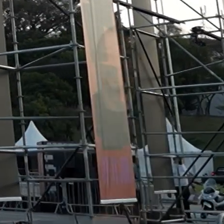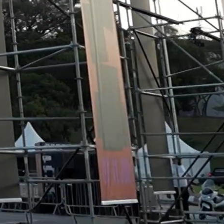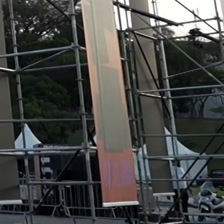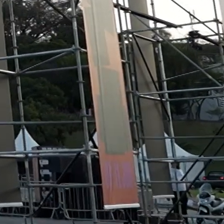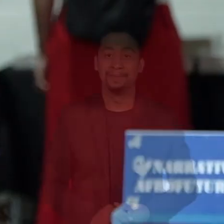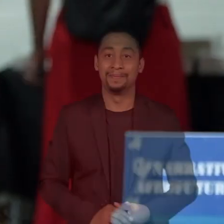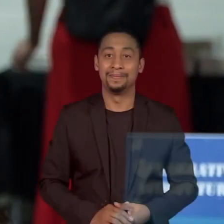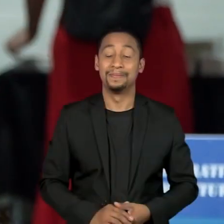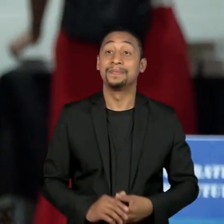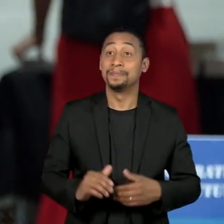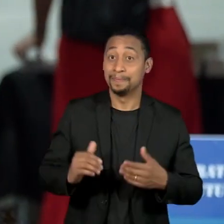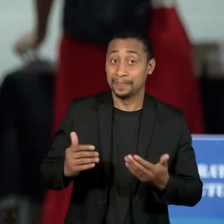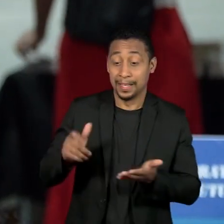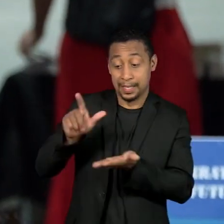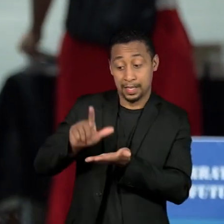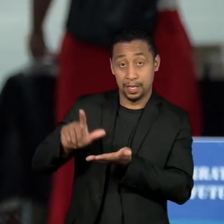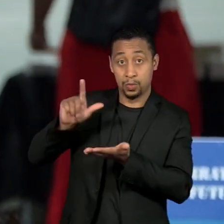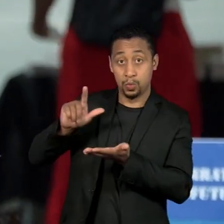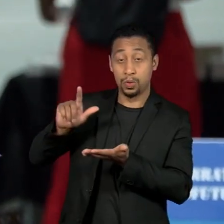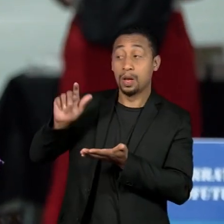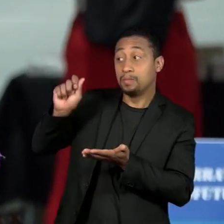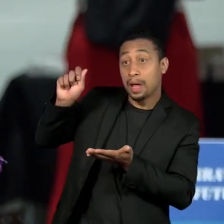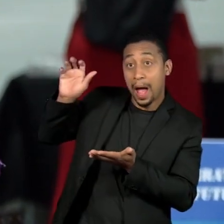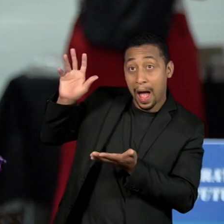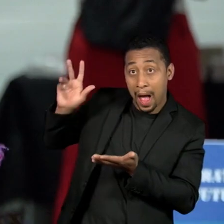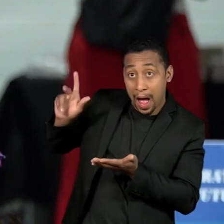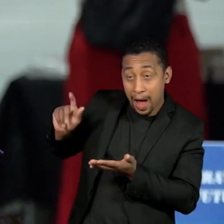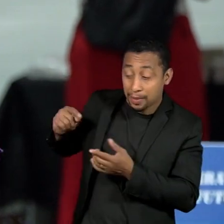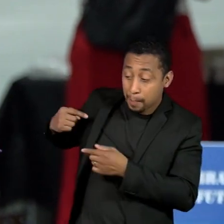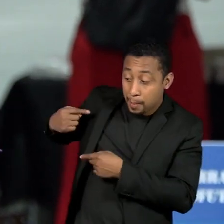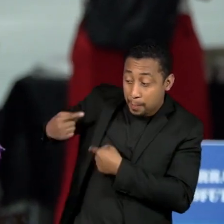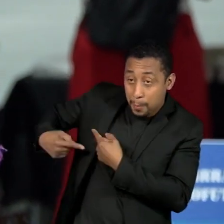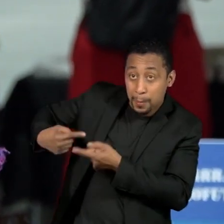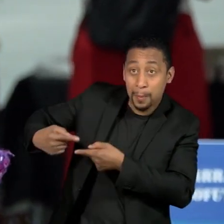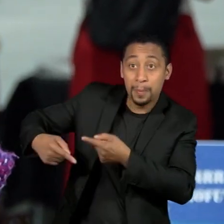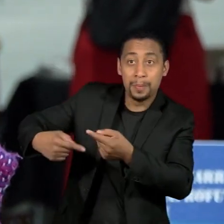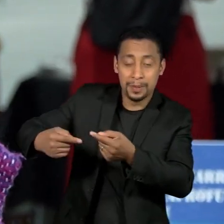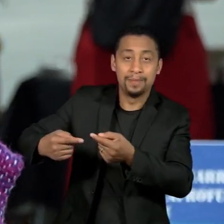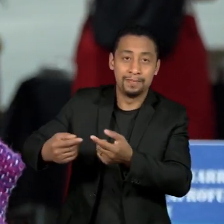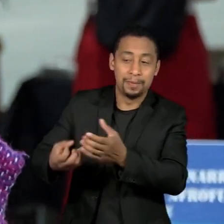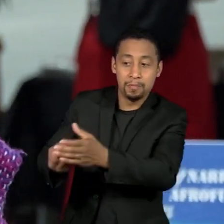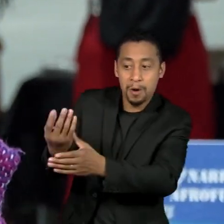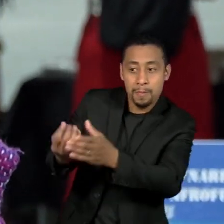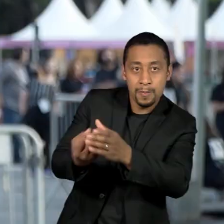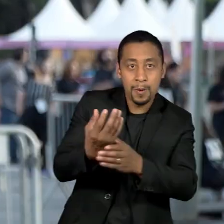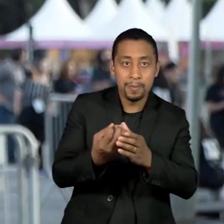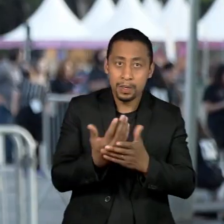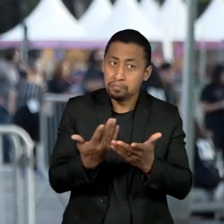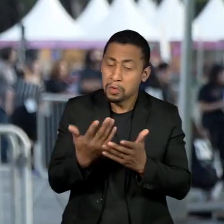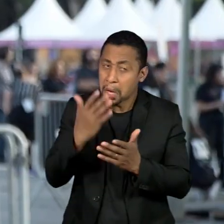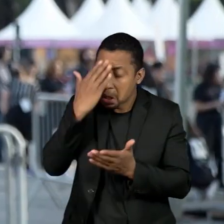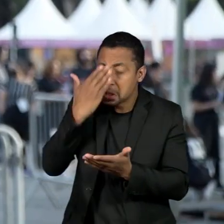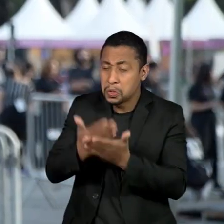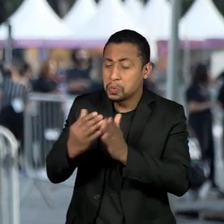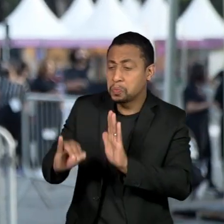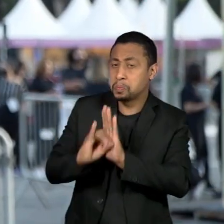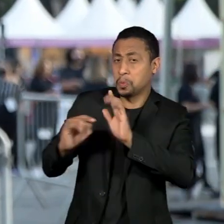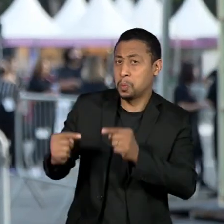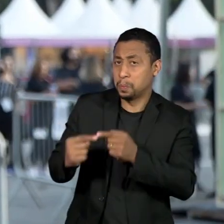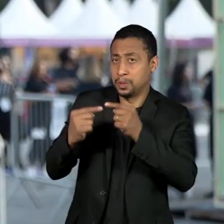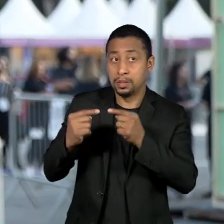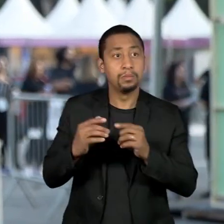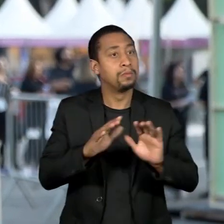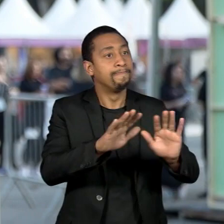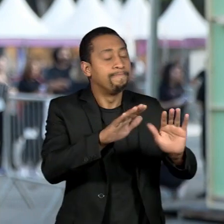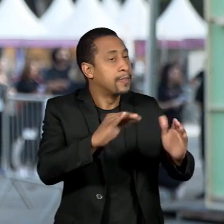A literatura afrodescendente, se ela tem o poder de reconstruir a identidade do povo negro, acho que sim. É fundamental para contribuir